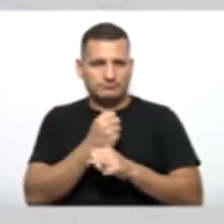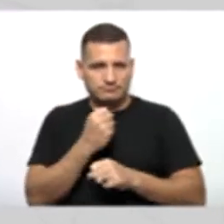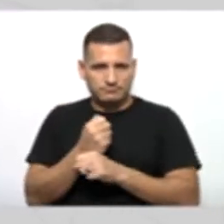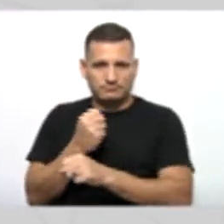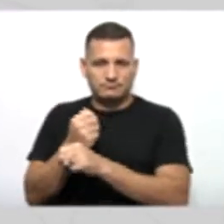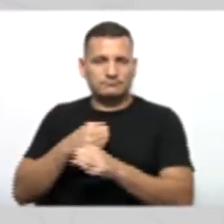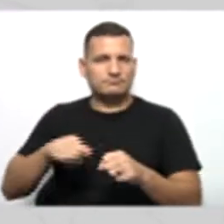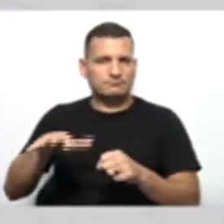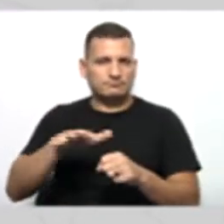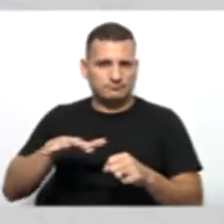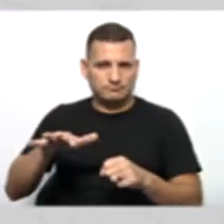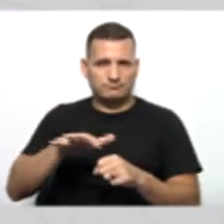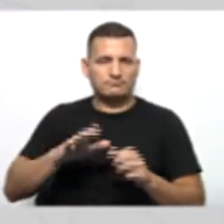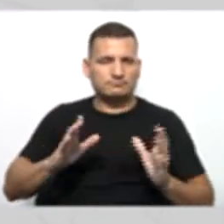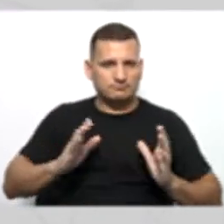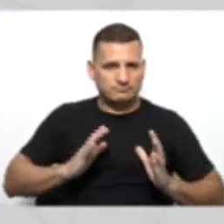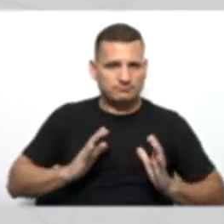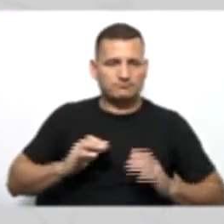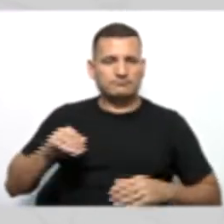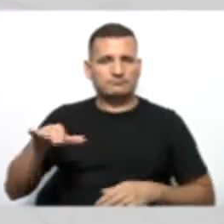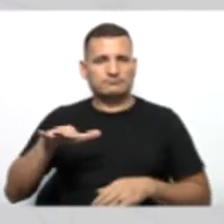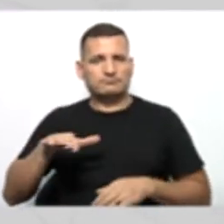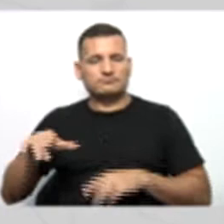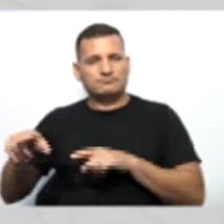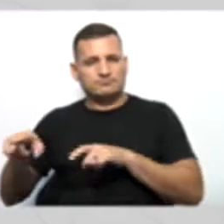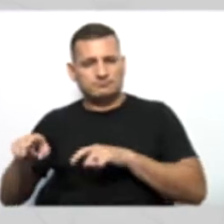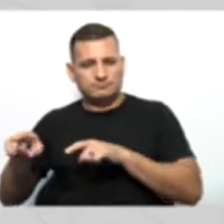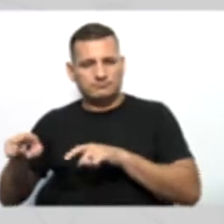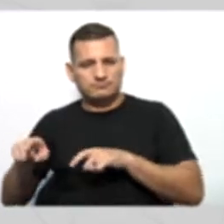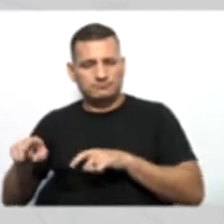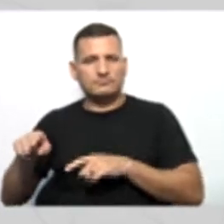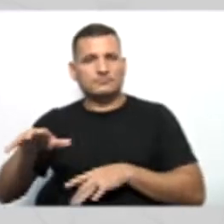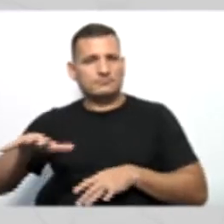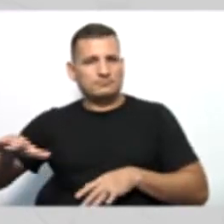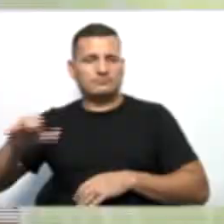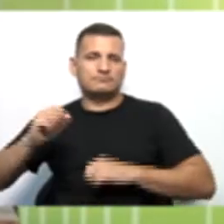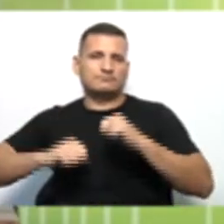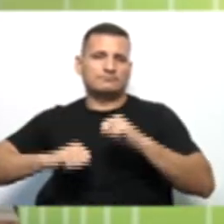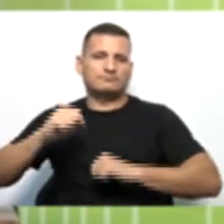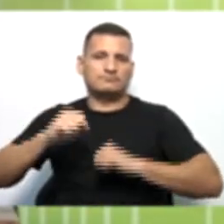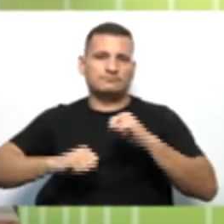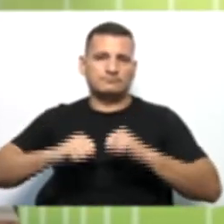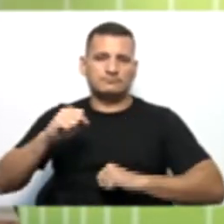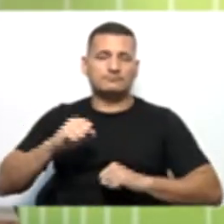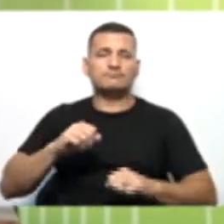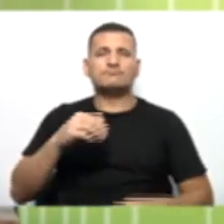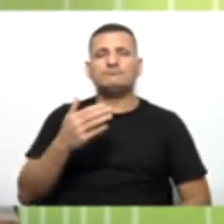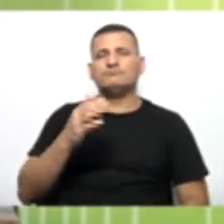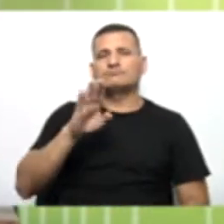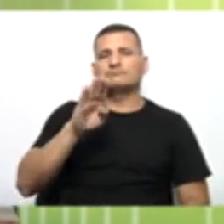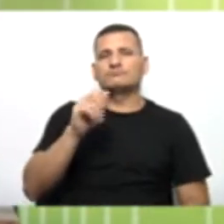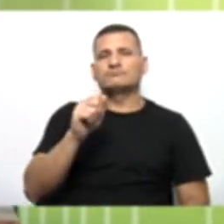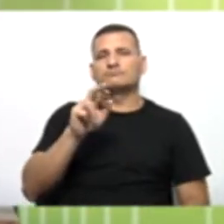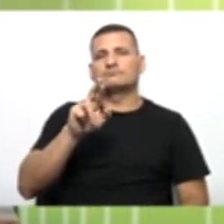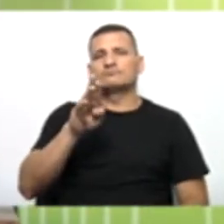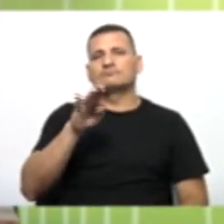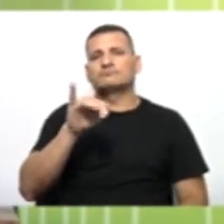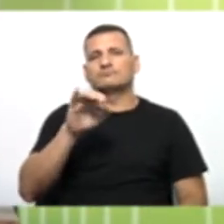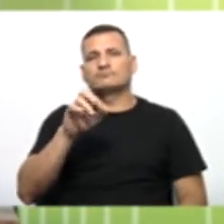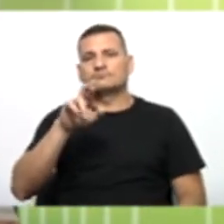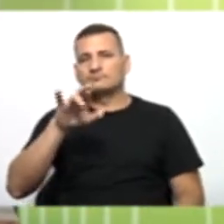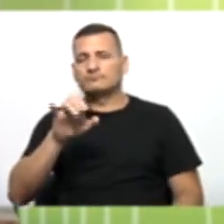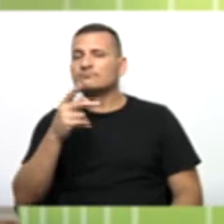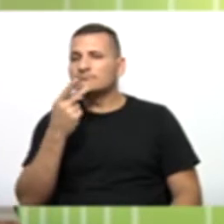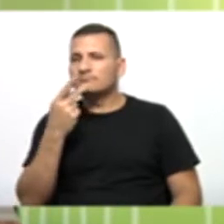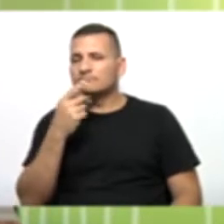e rurais. Então, para Barbieri, meio ambiente é tudo aquilo que existe em nosso entorno. Ou